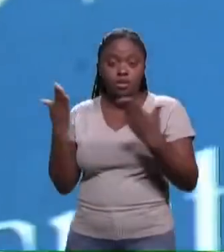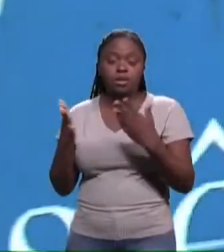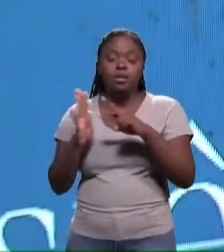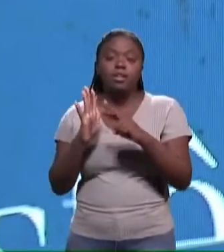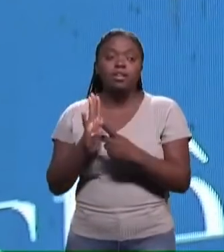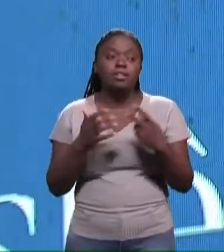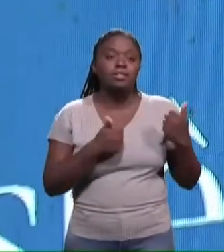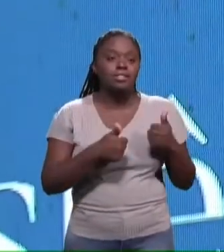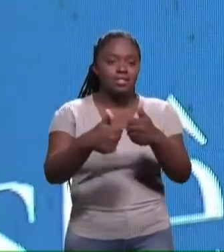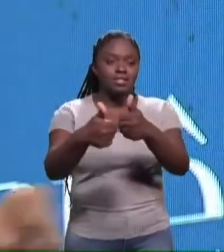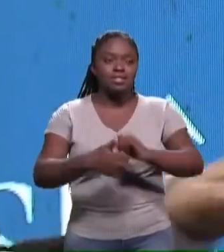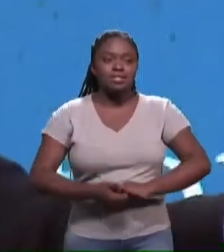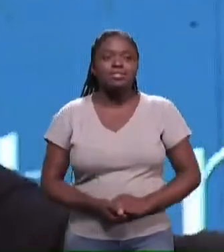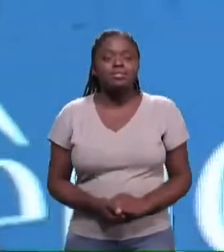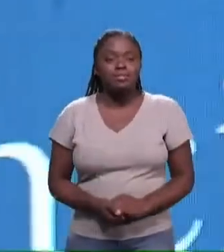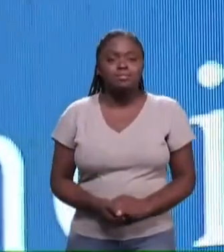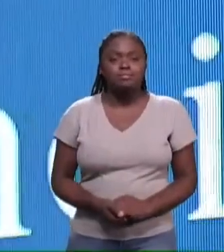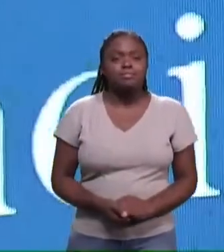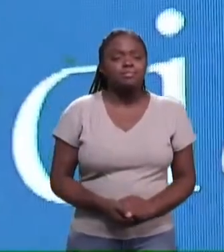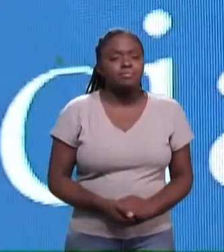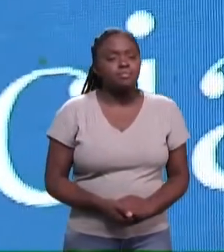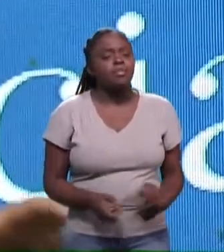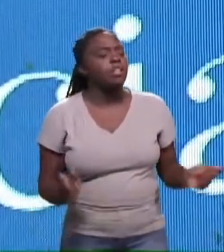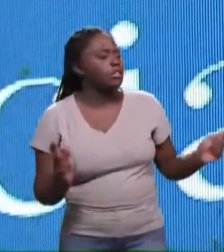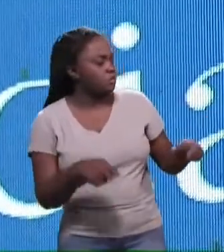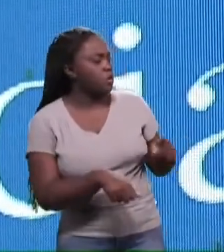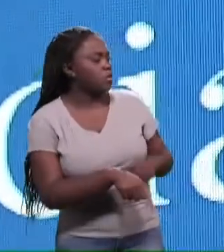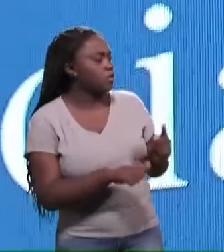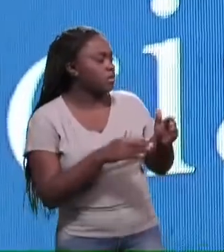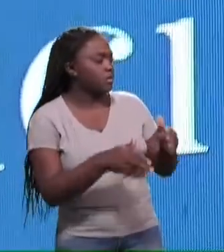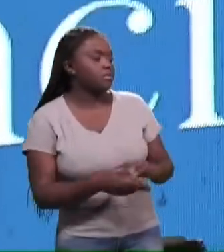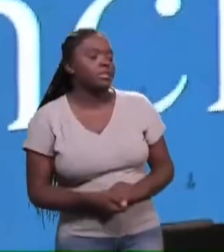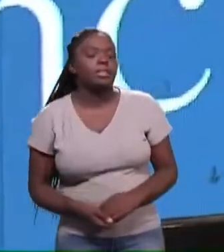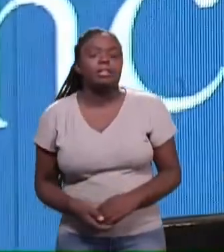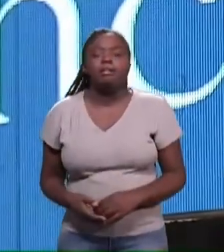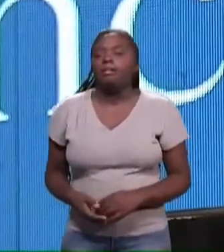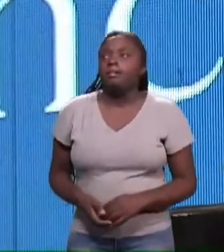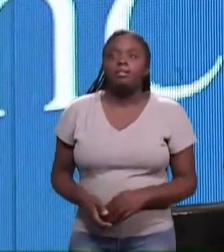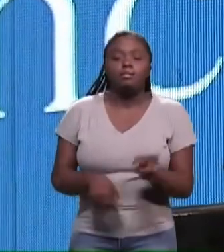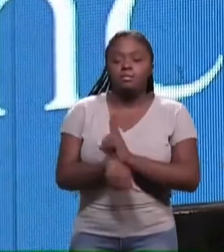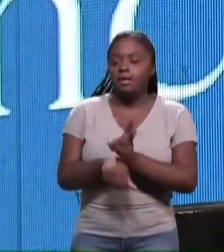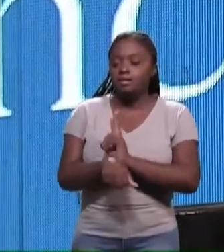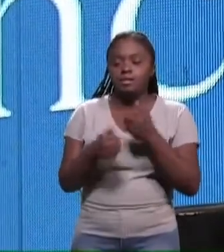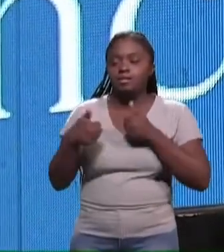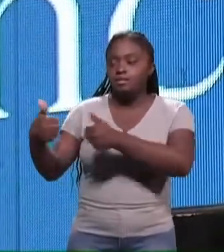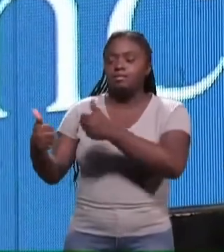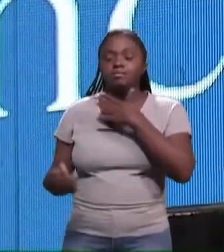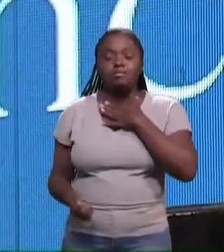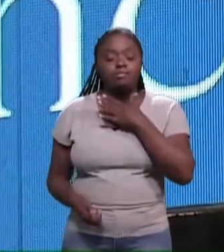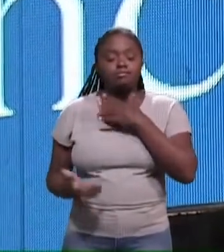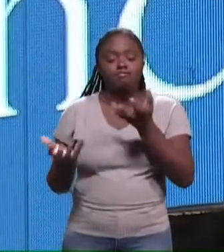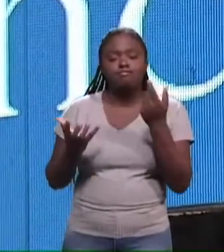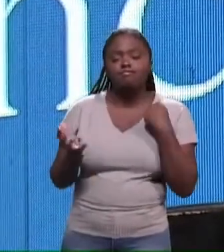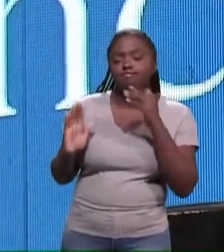perseguição. Você podia chegar no horário? Olha, o patrão está me perseguindo. Ele está